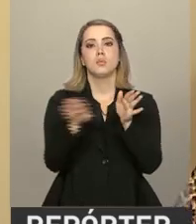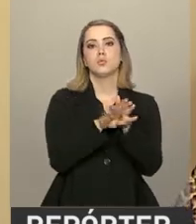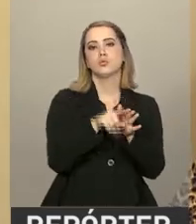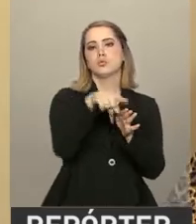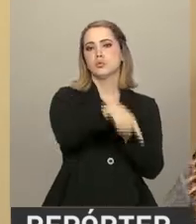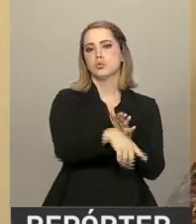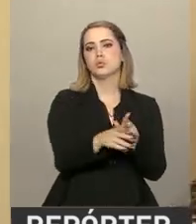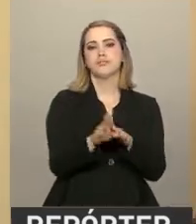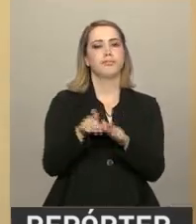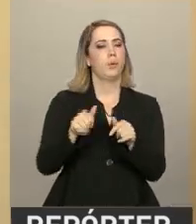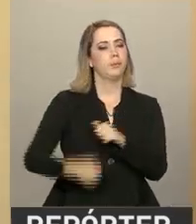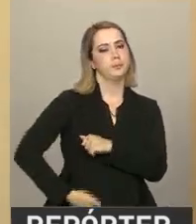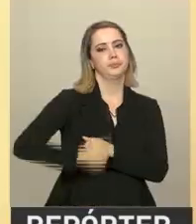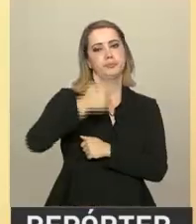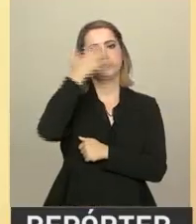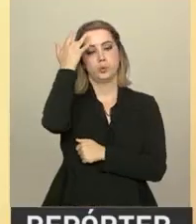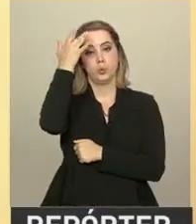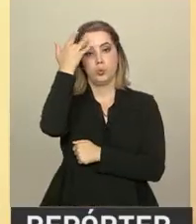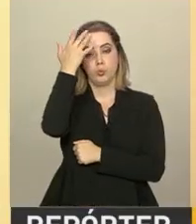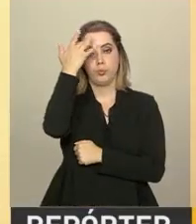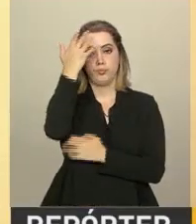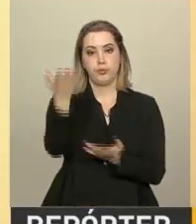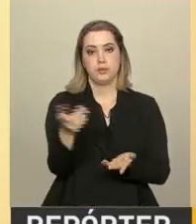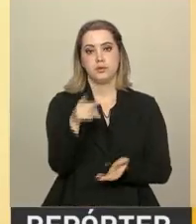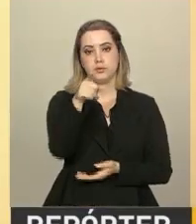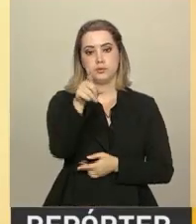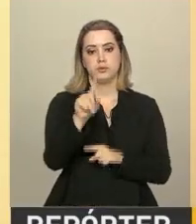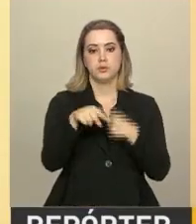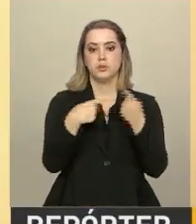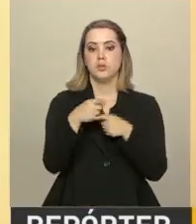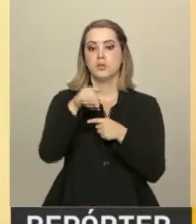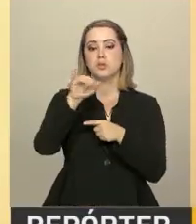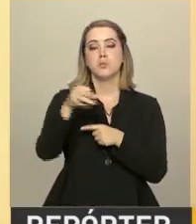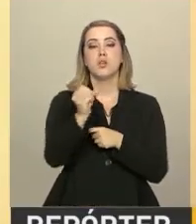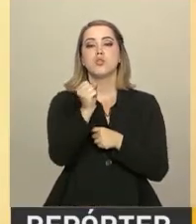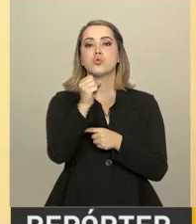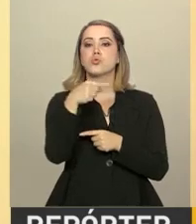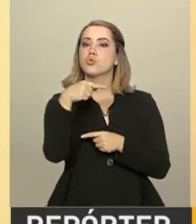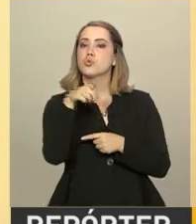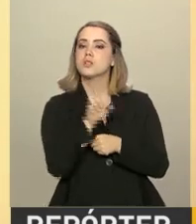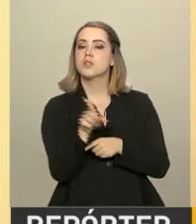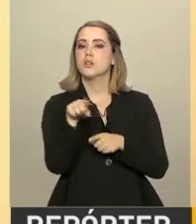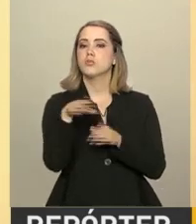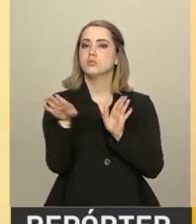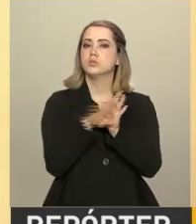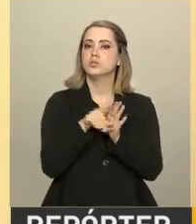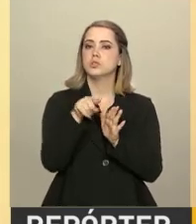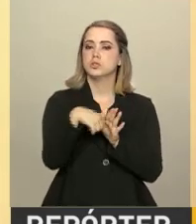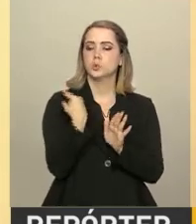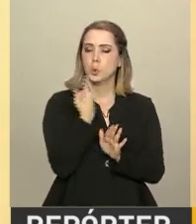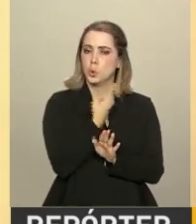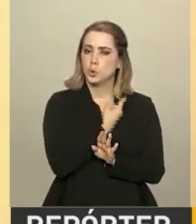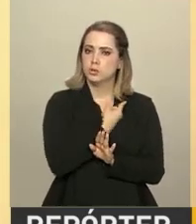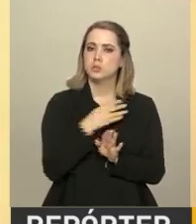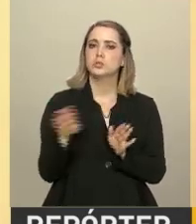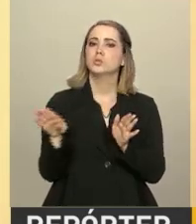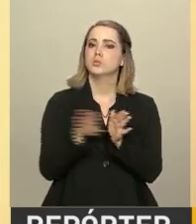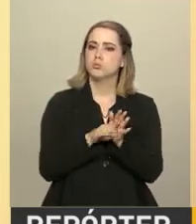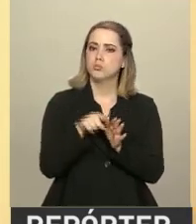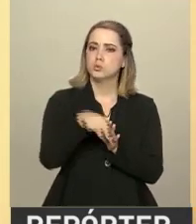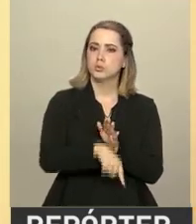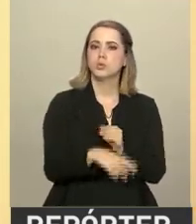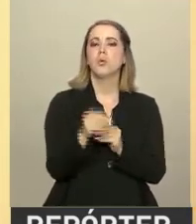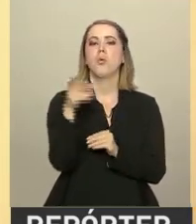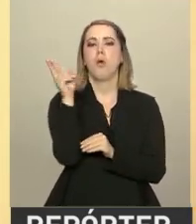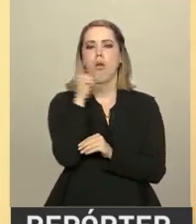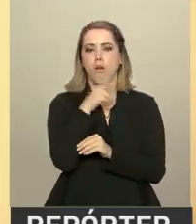foi facilitou na nossa vida depois que o Dr José Tá aqui chegou aqui a gente é atendido